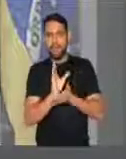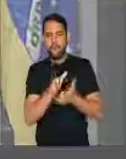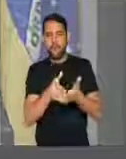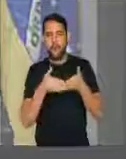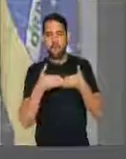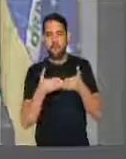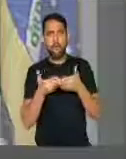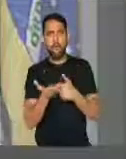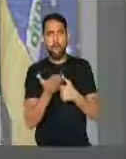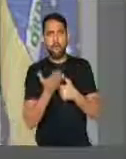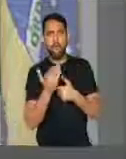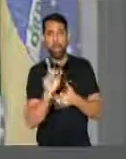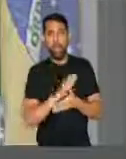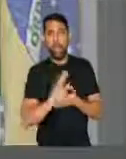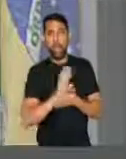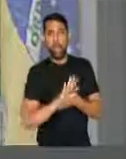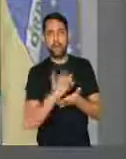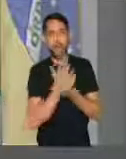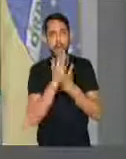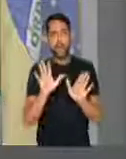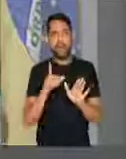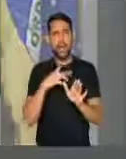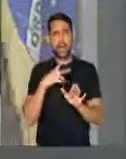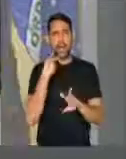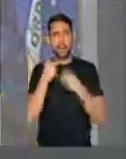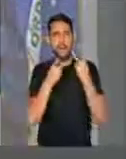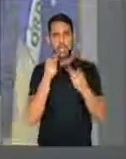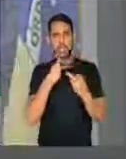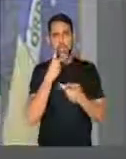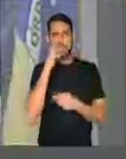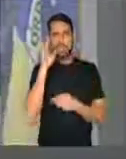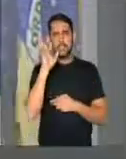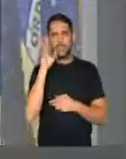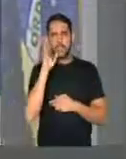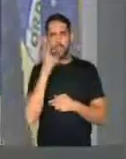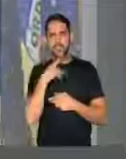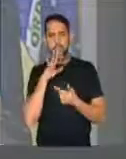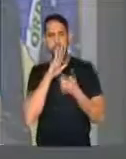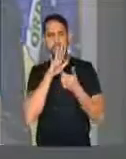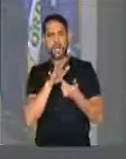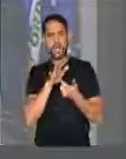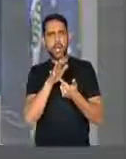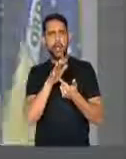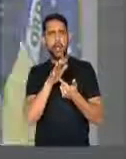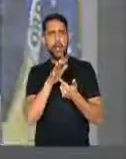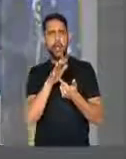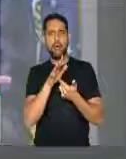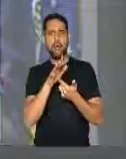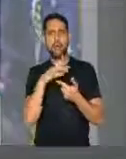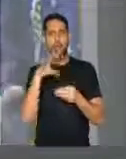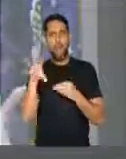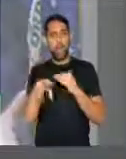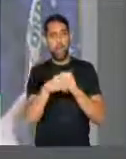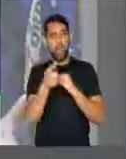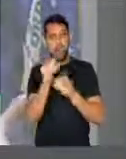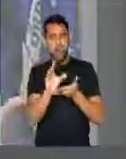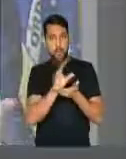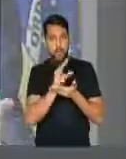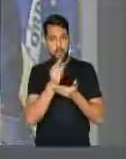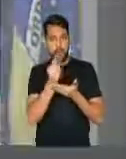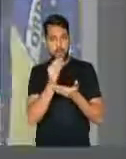favor. Você precisa acabar com essa mania ilusória de vender ilusão de que a